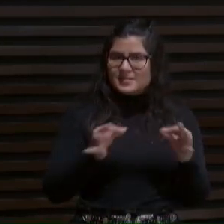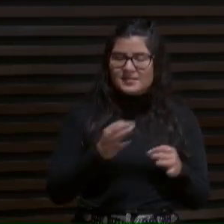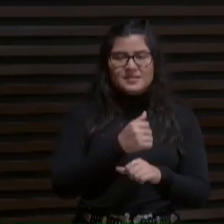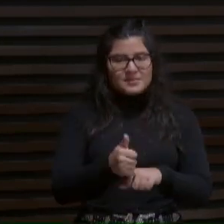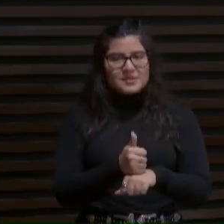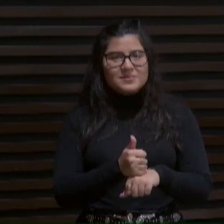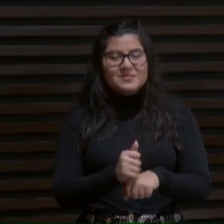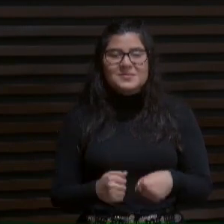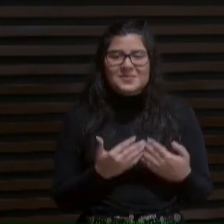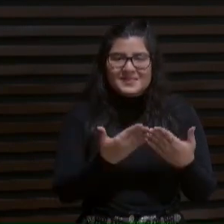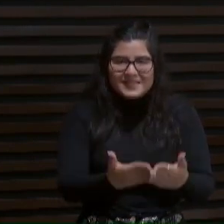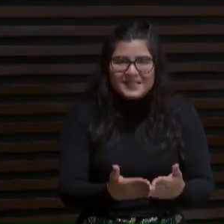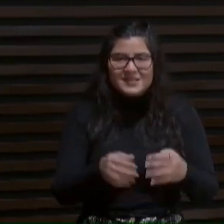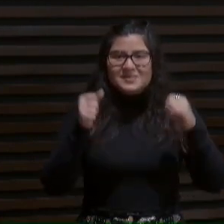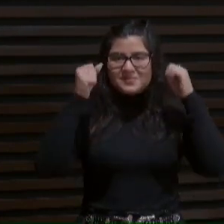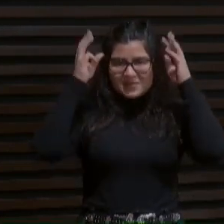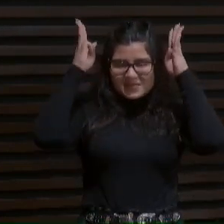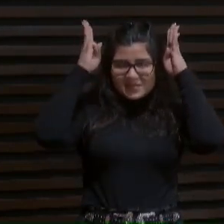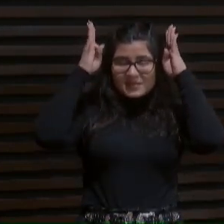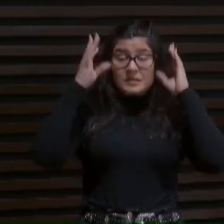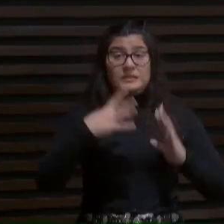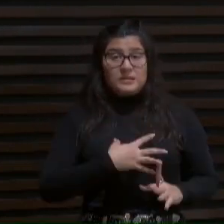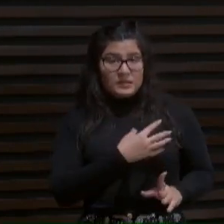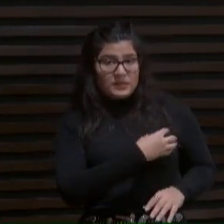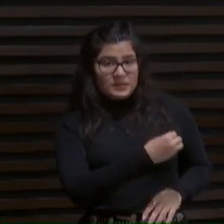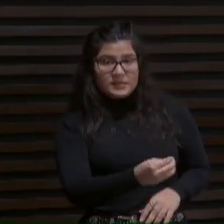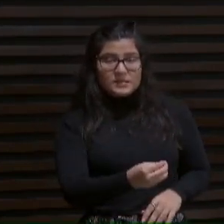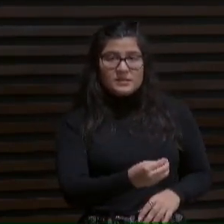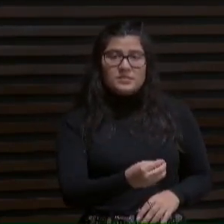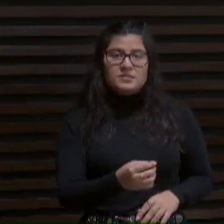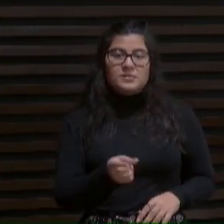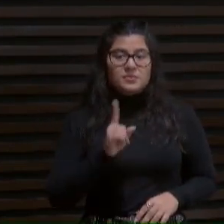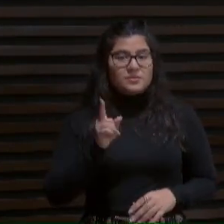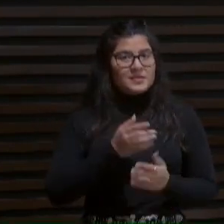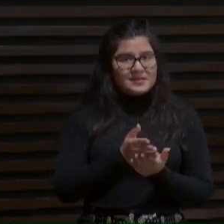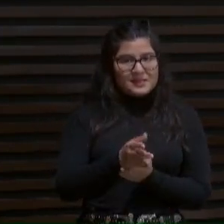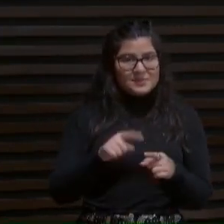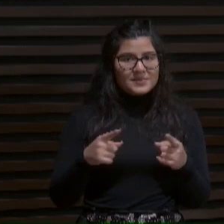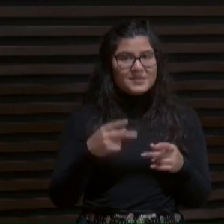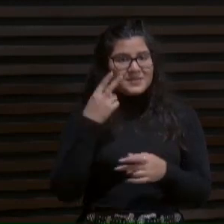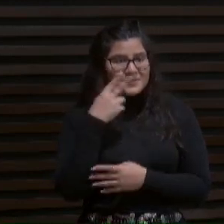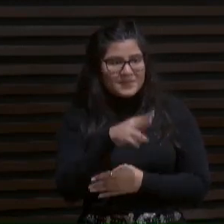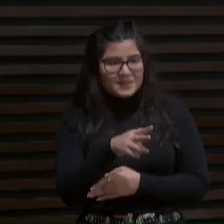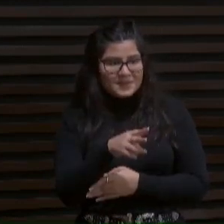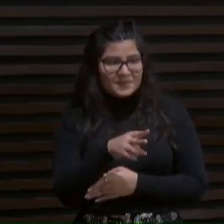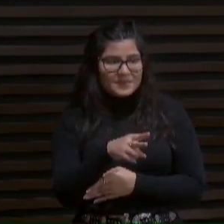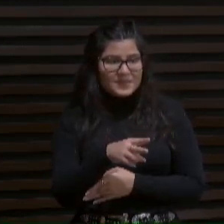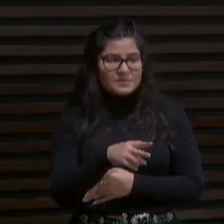E estou dando agora, Moisés, para os descendentes dele. Mas você não vai entrar, mas você vai ver o lugar. O campo com a caverna